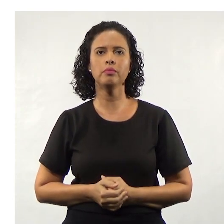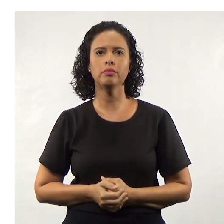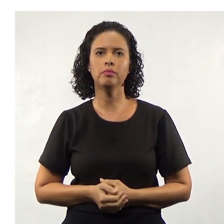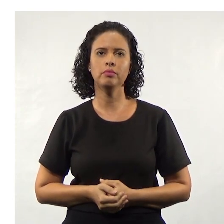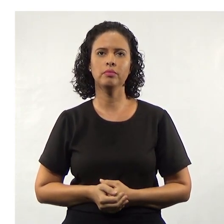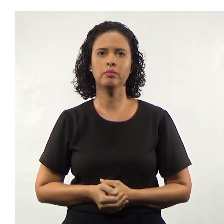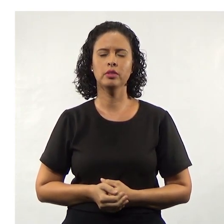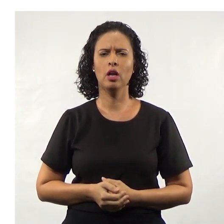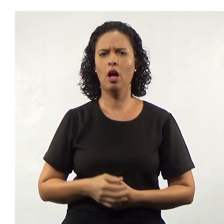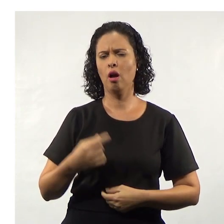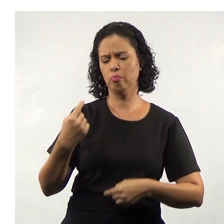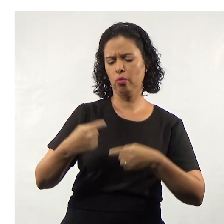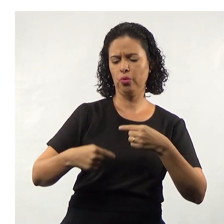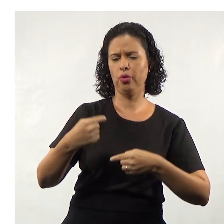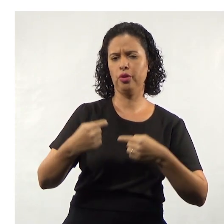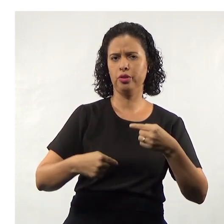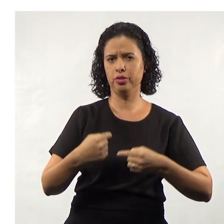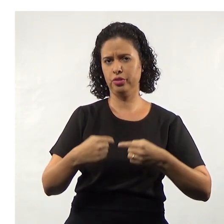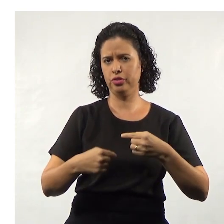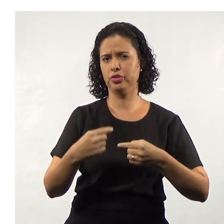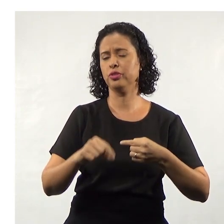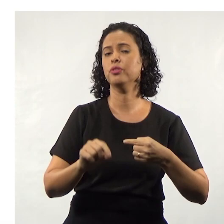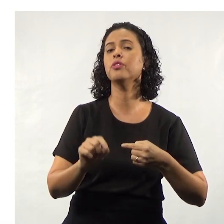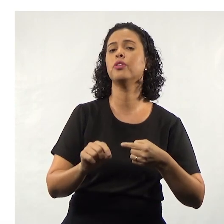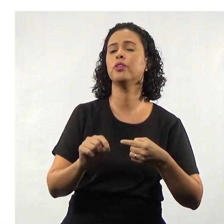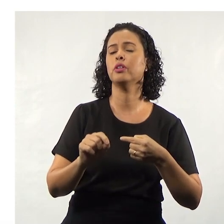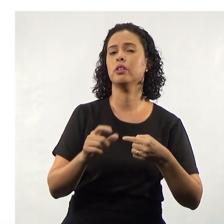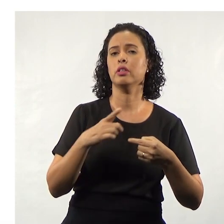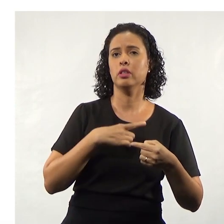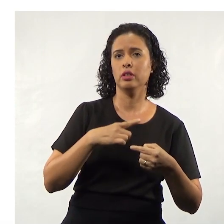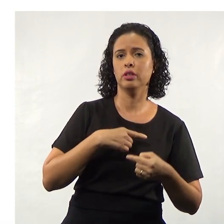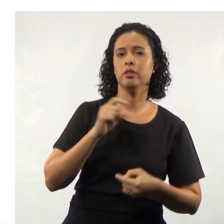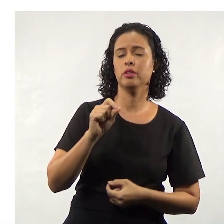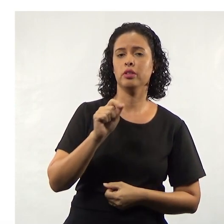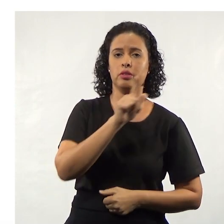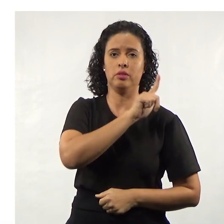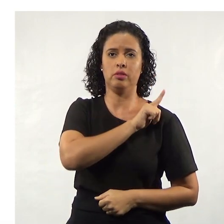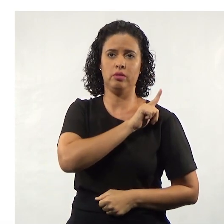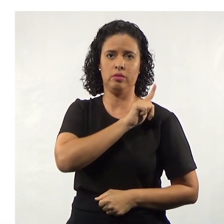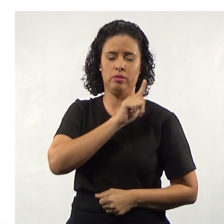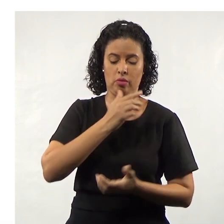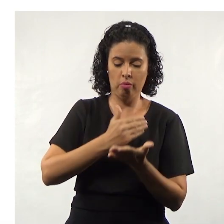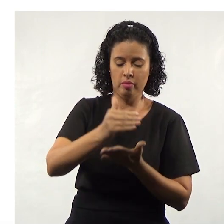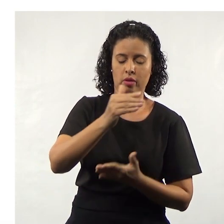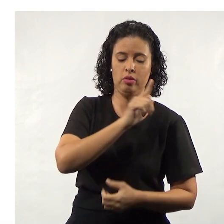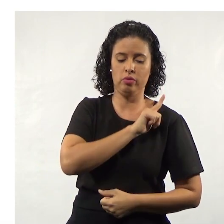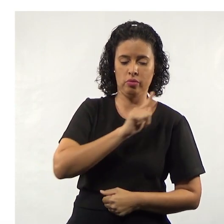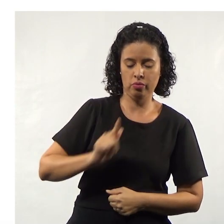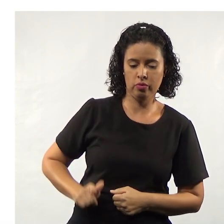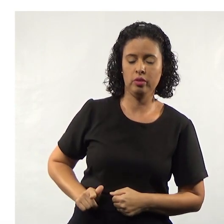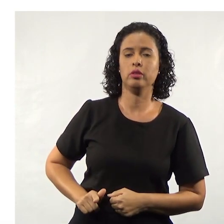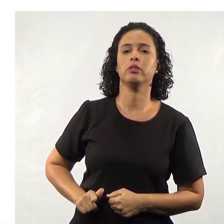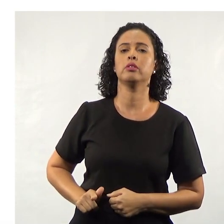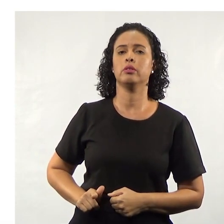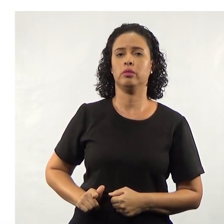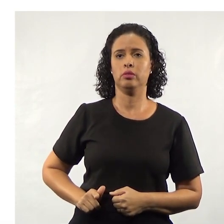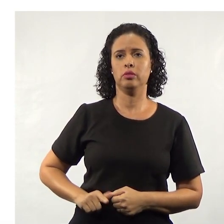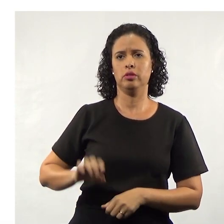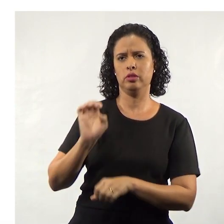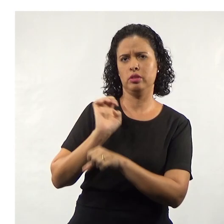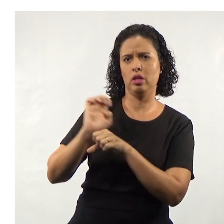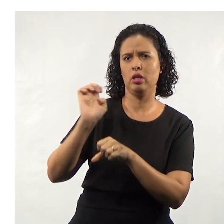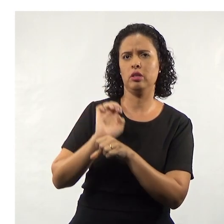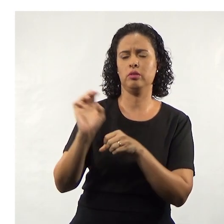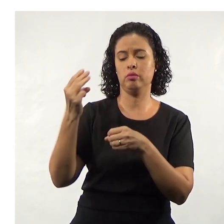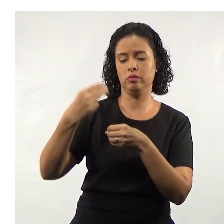partir do momento em que os governos da União, vou grifar aqui, ó, os estados, municípios,